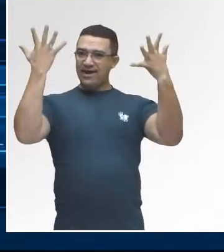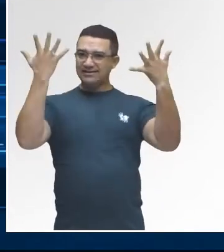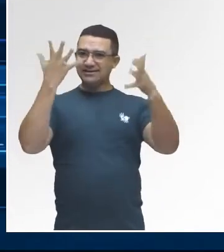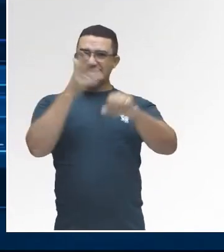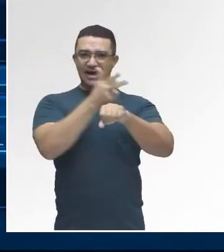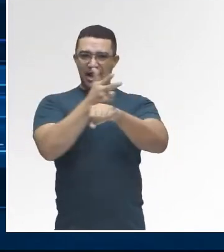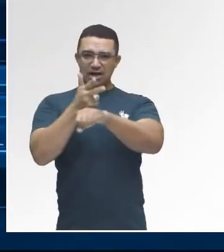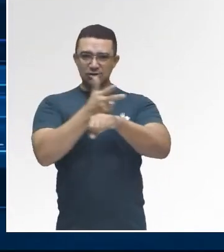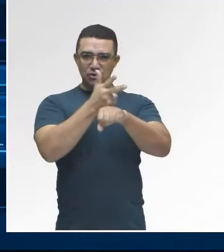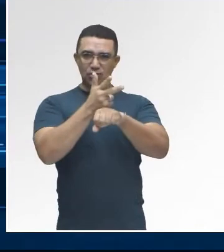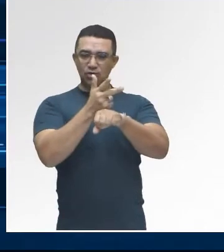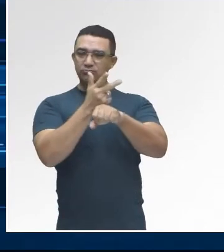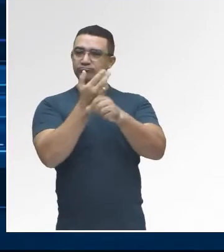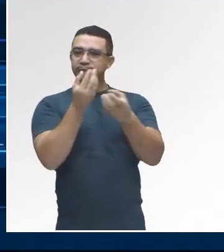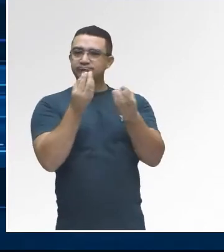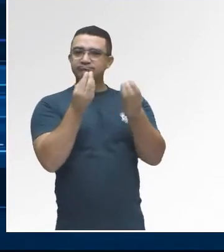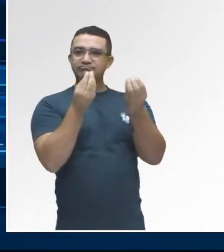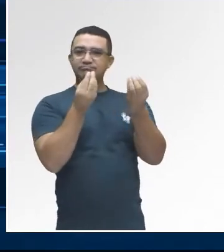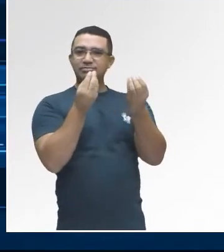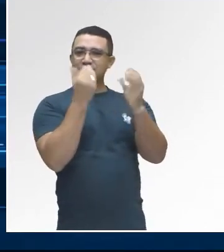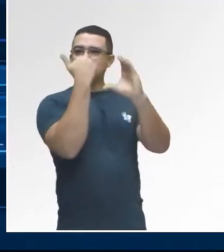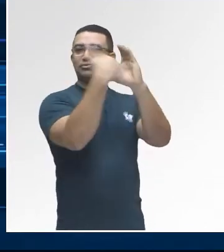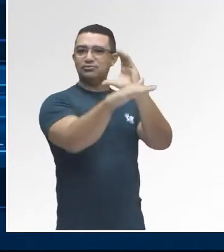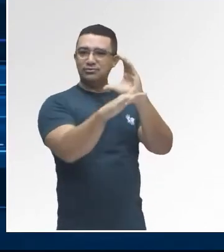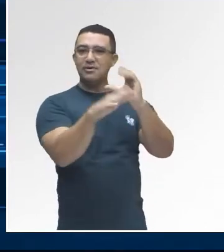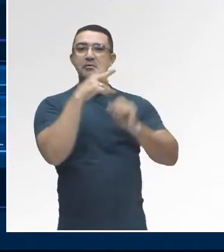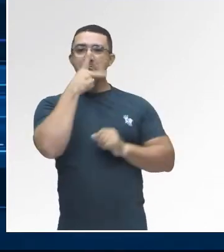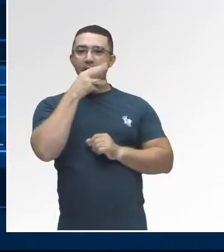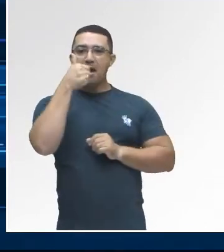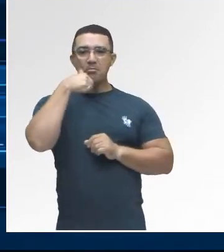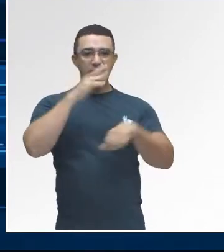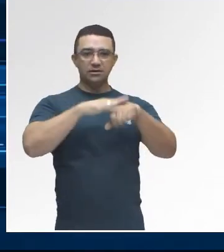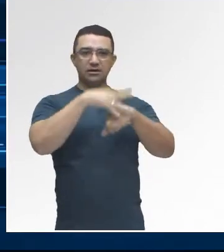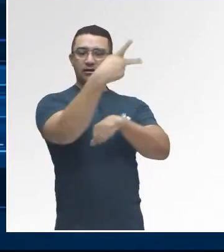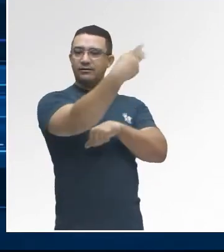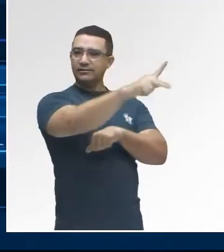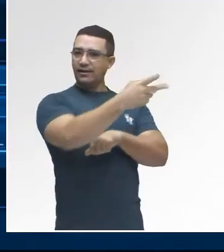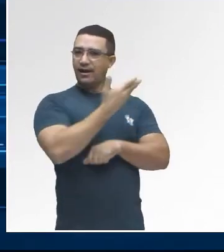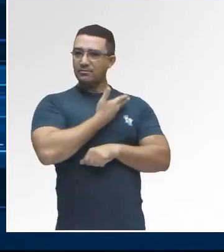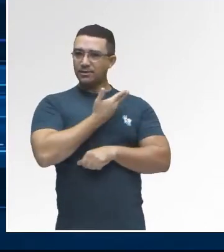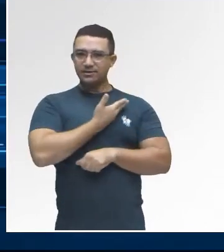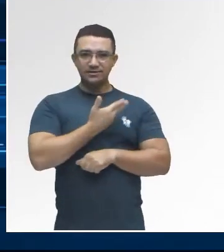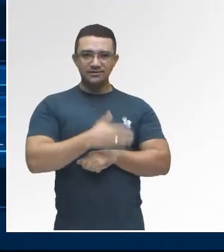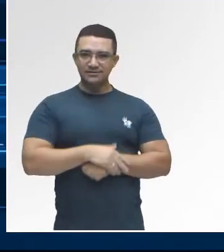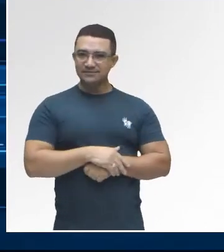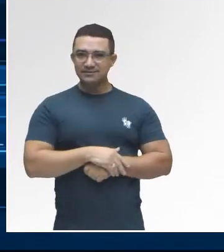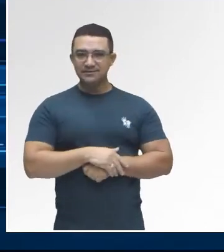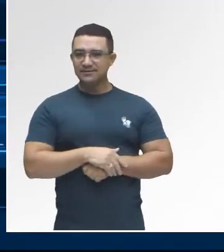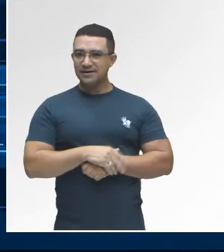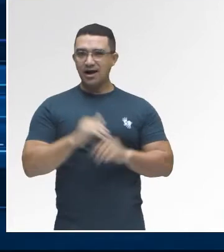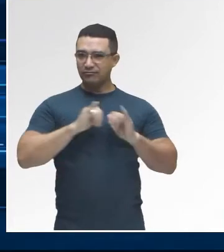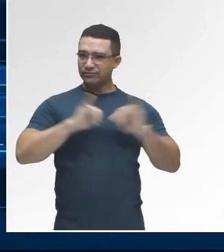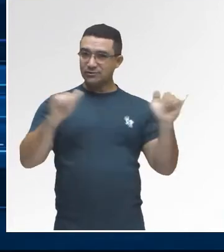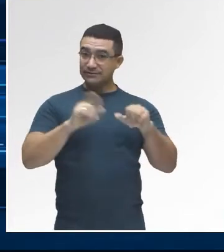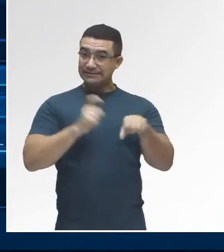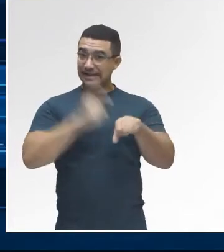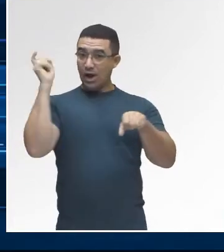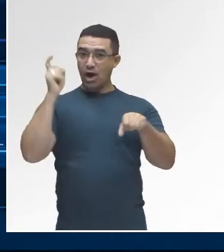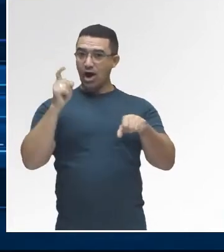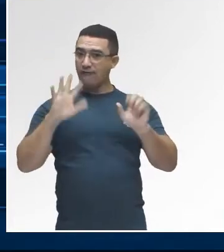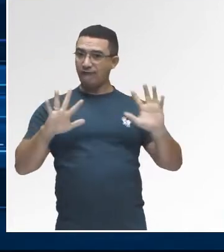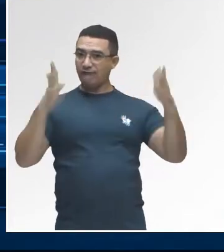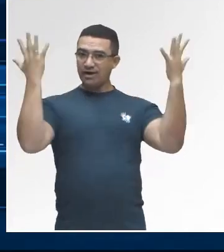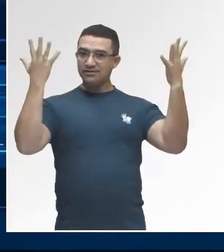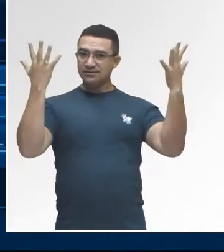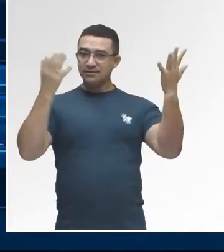eles, pedindo desculpas. Que Mas situação. o importante foi, né, reunir todo mundo, organizar todo mundo ali na hora, né, para comemorar, porque comprar